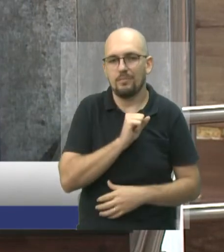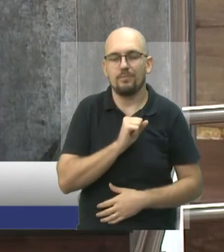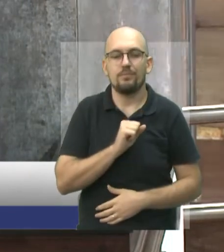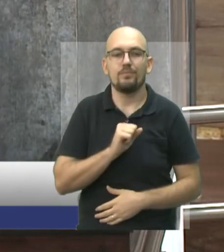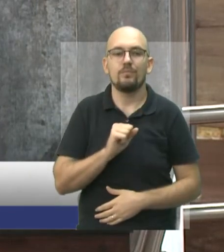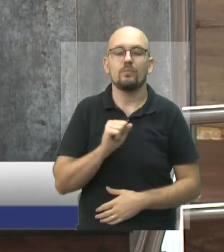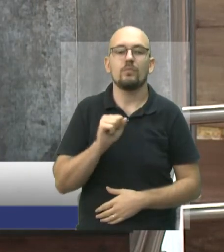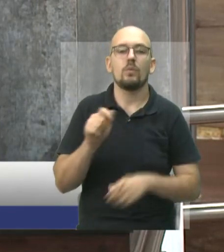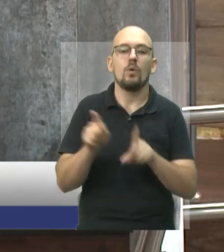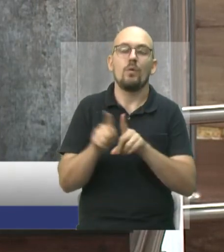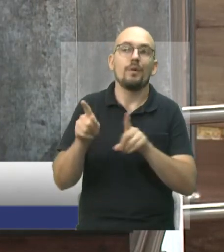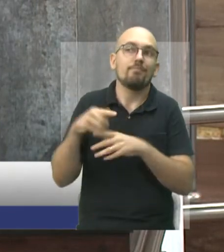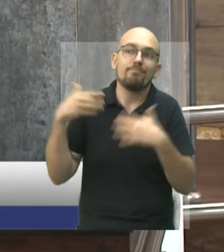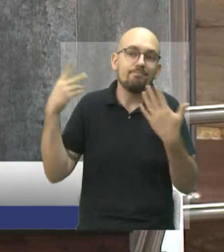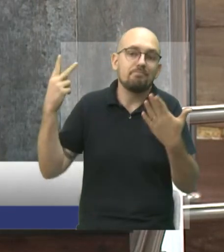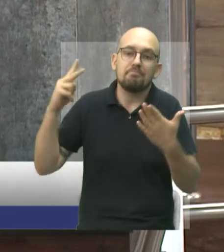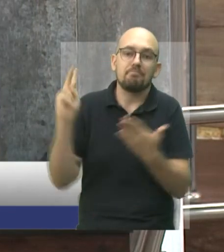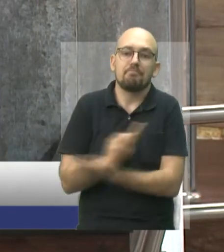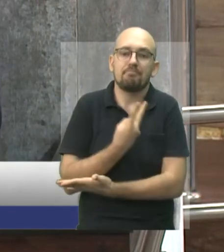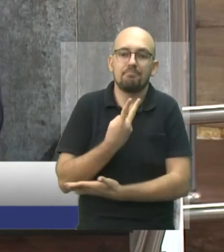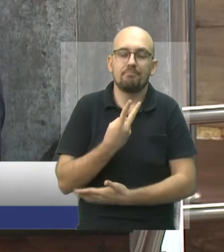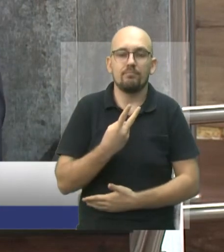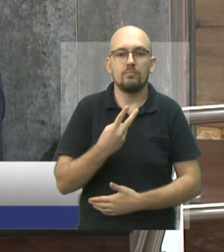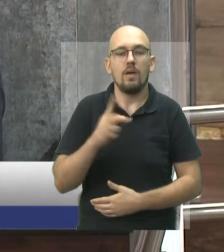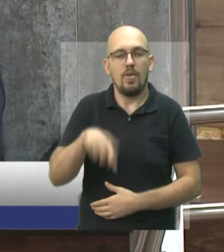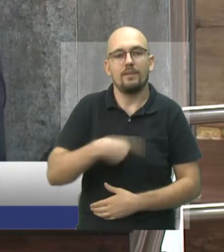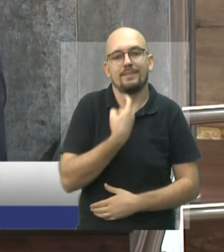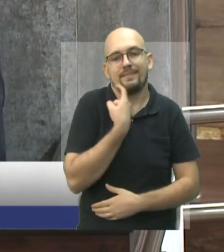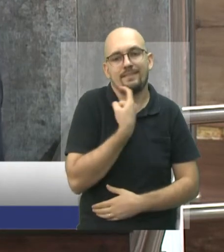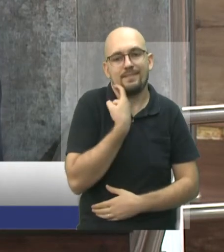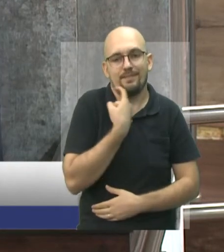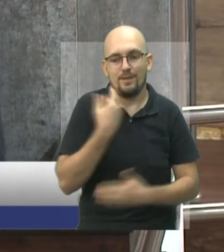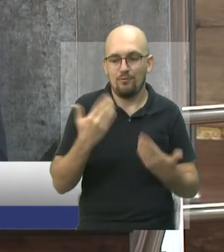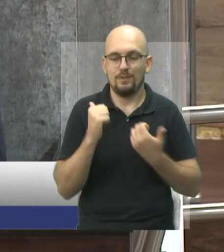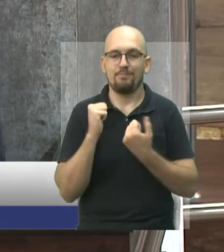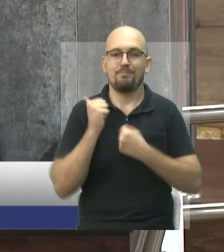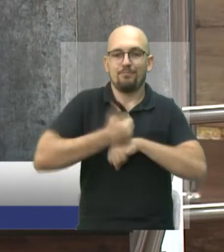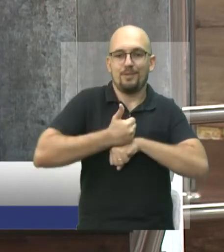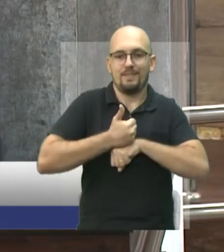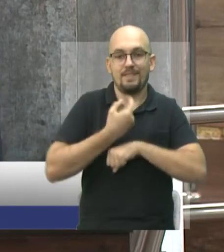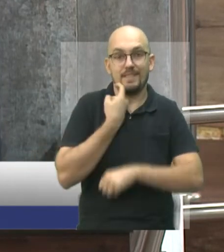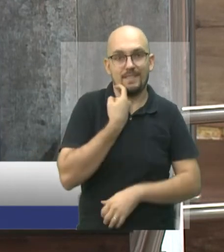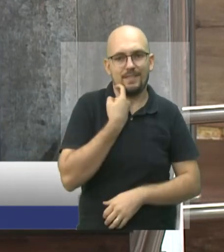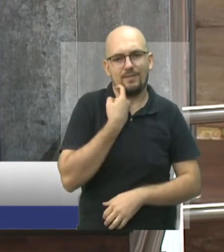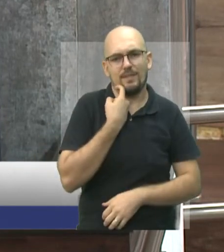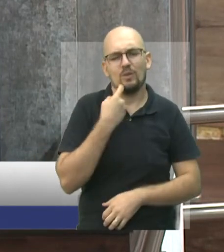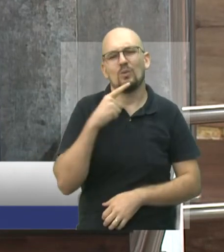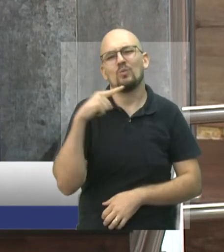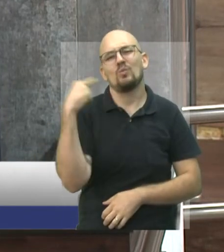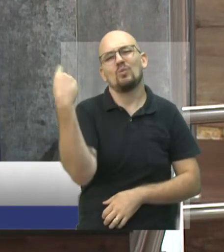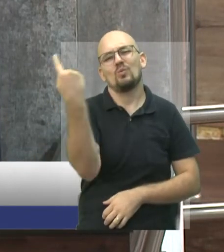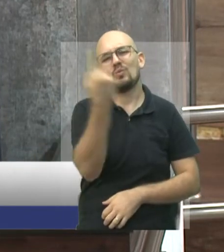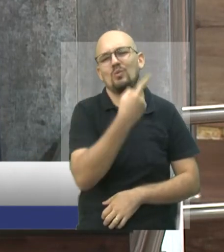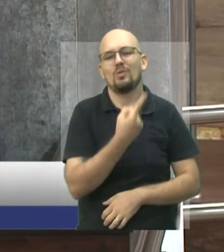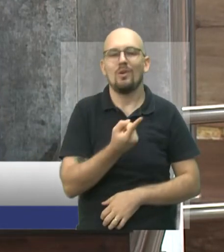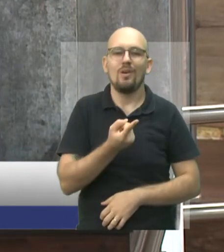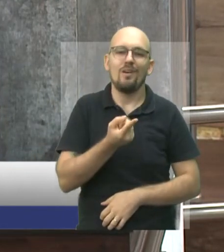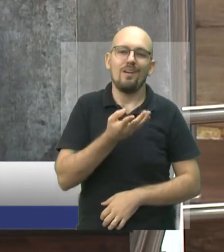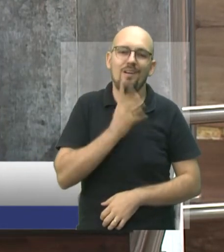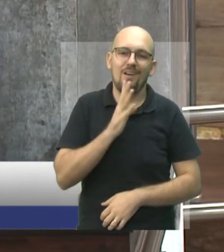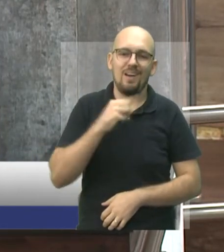destino que a posse fosse numa sexta-feira, e na internet eu sou bem conhecido pelo sextou na terra do Índio